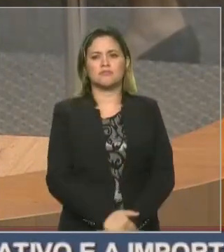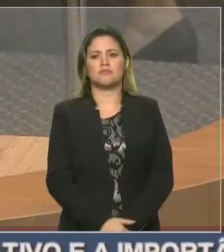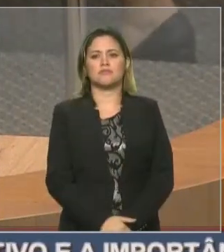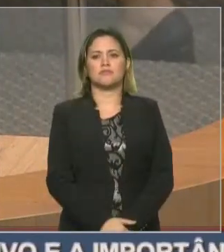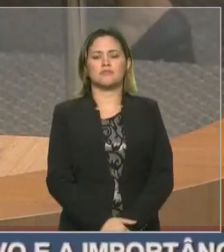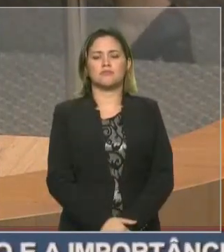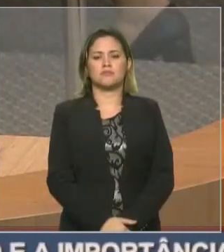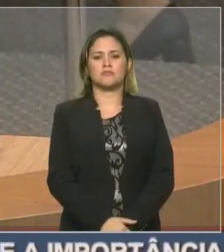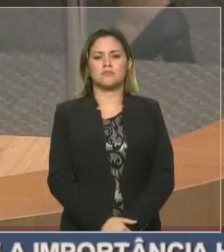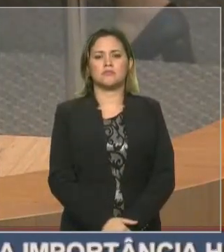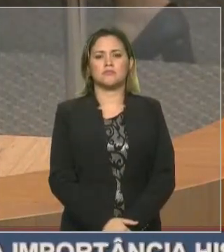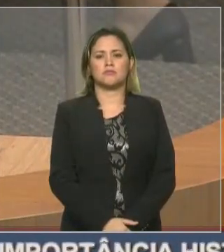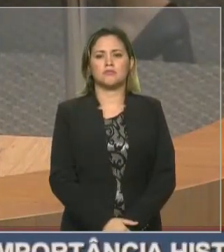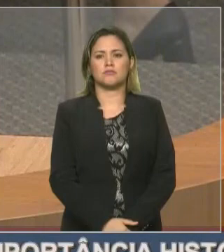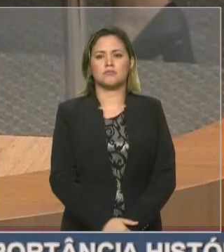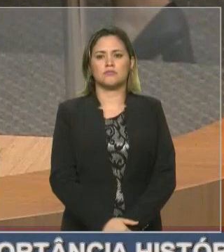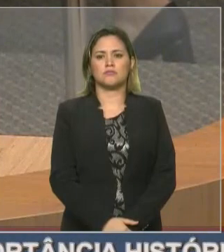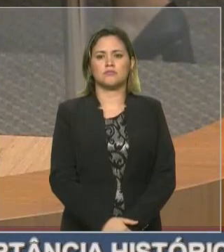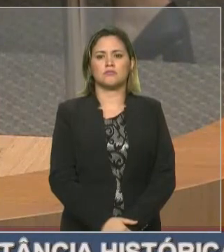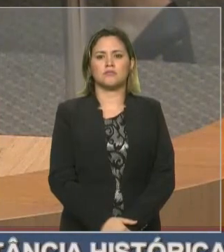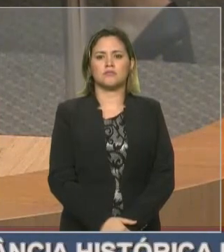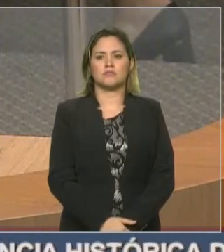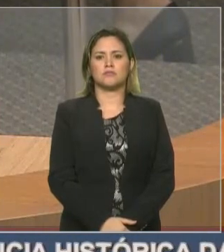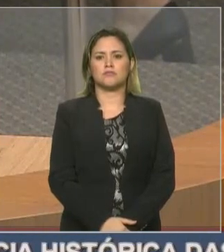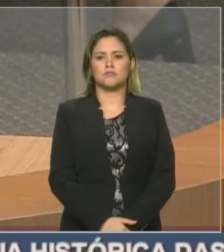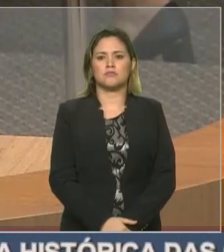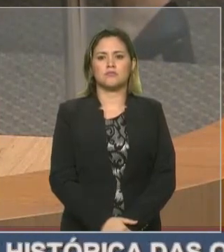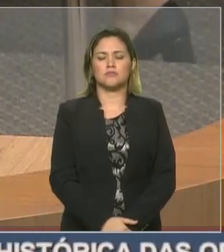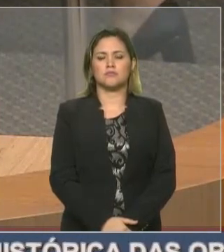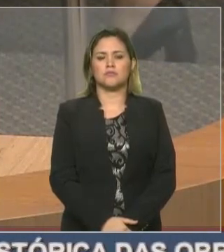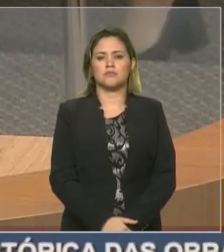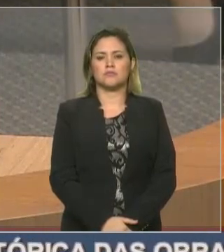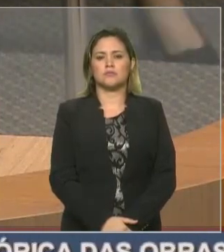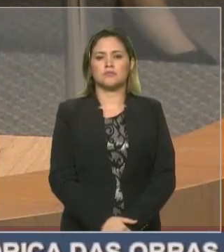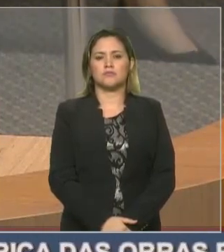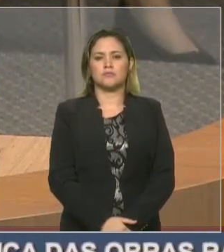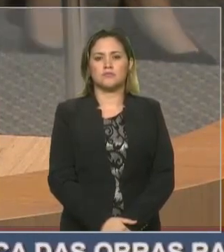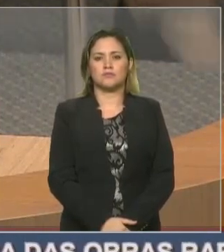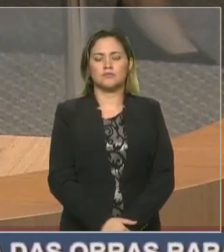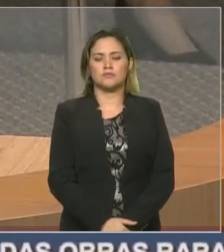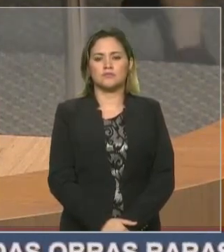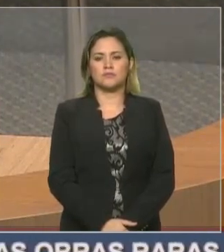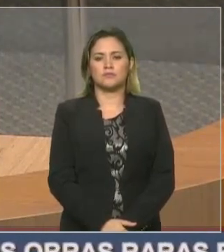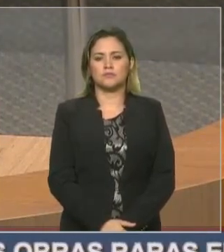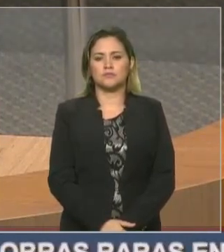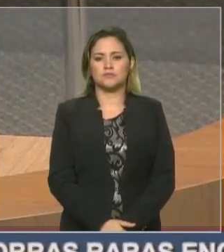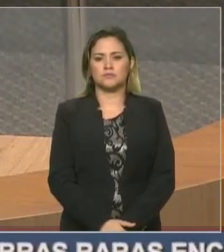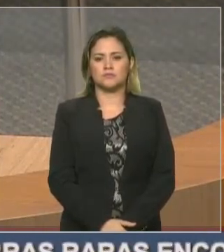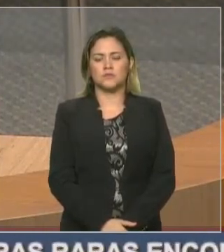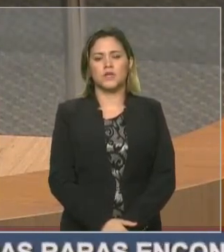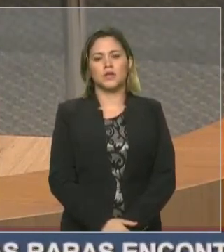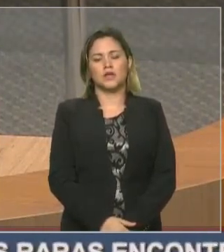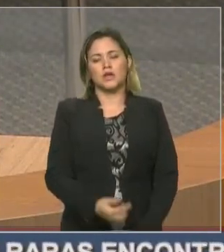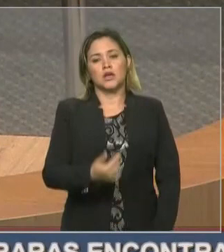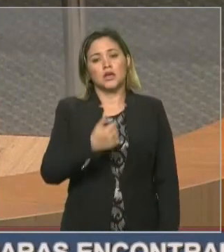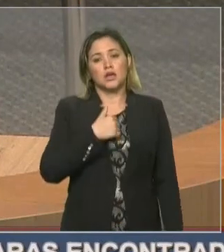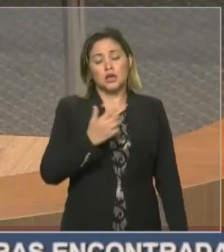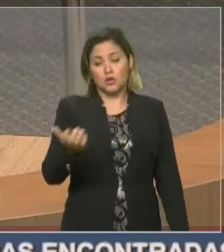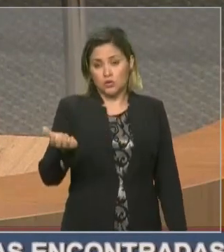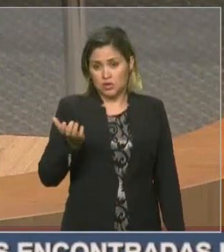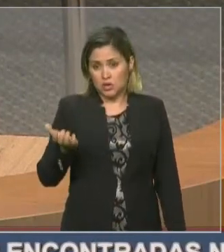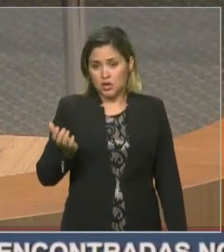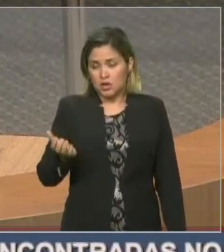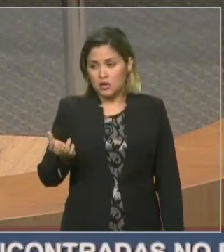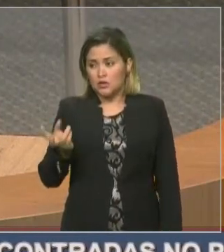No momento, senhor presidente, eu quero parafrasear Gonçalves Dias. Eu não digo meninos, eu